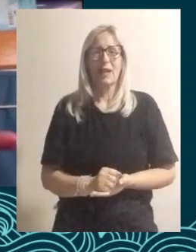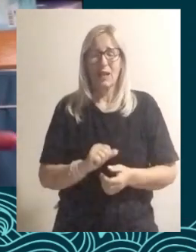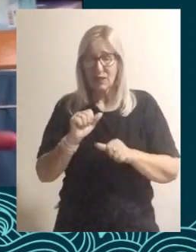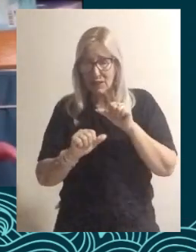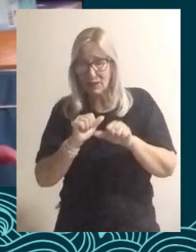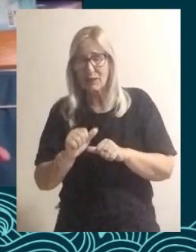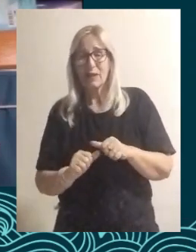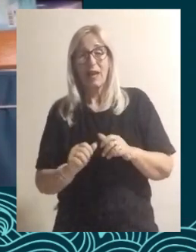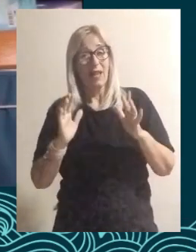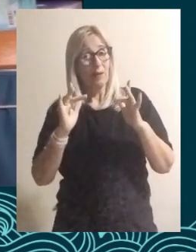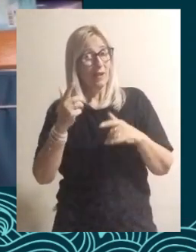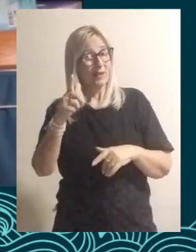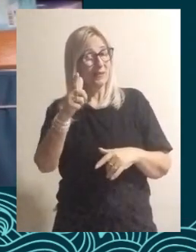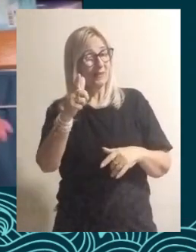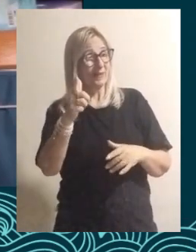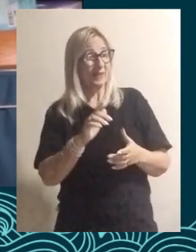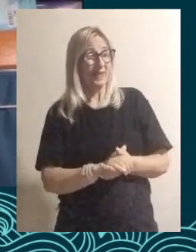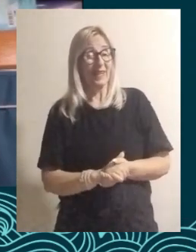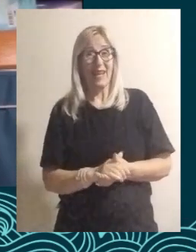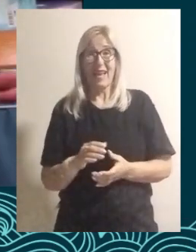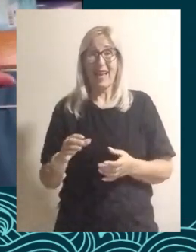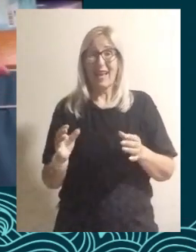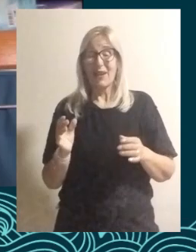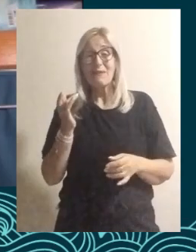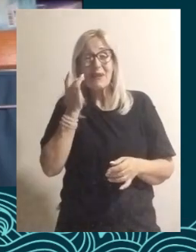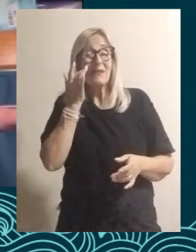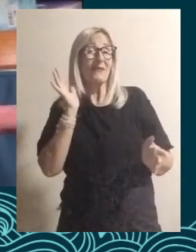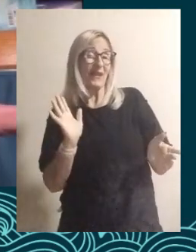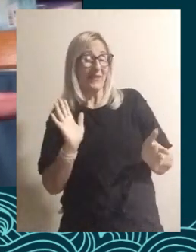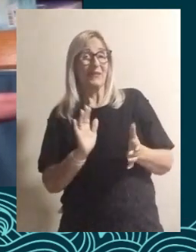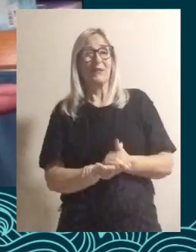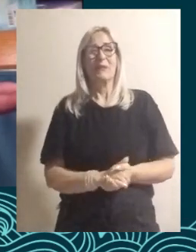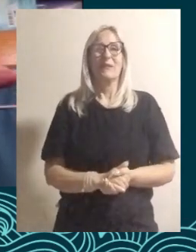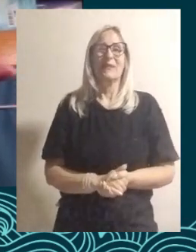conseguir renovar a bolsa de estudos. Sem namorado, a vida é mais fácil.